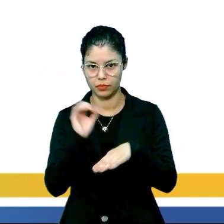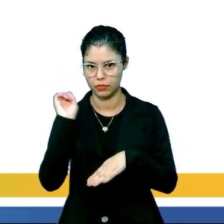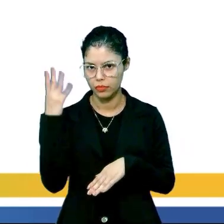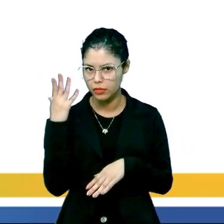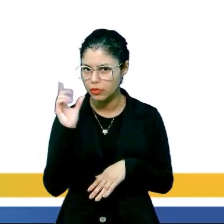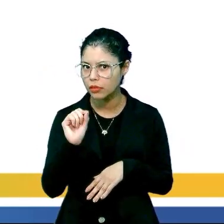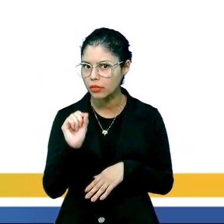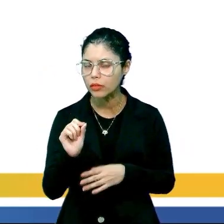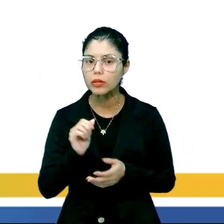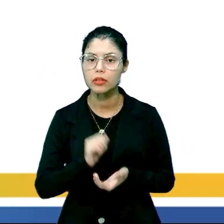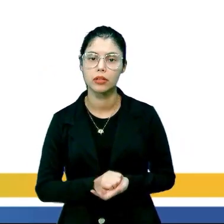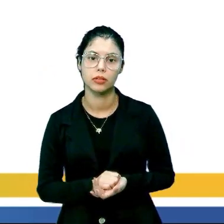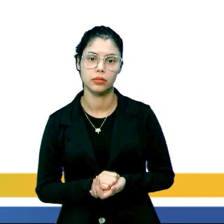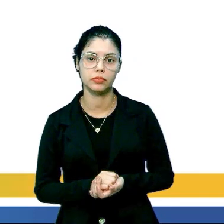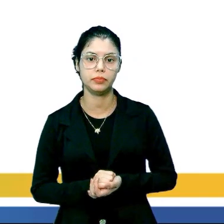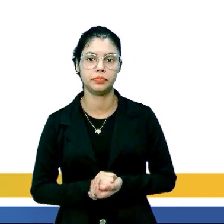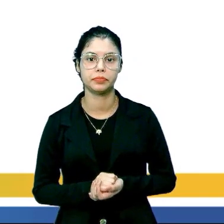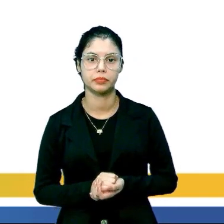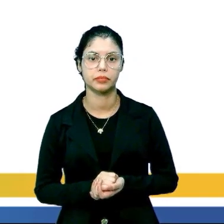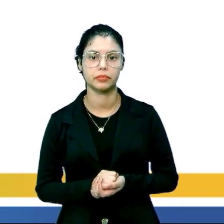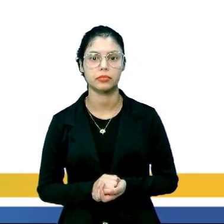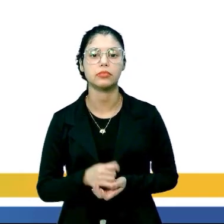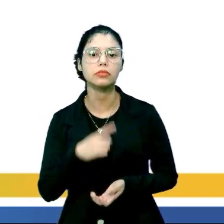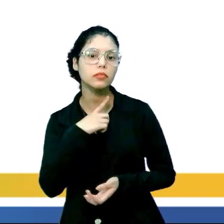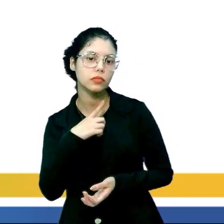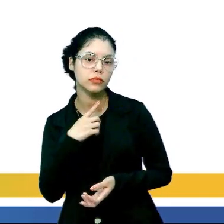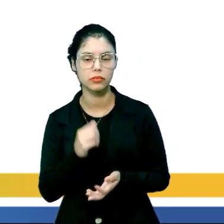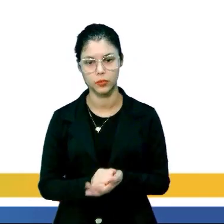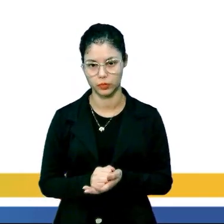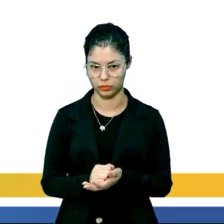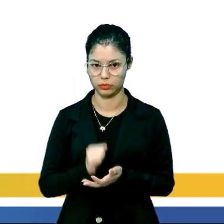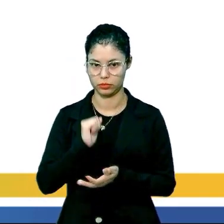está acontecendo dentro? Embaixo temos os